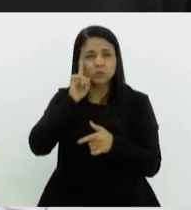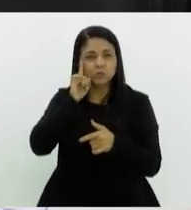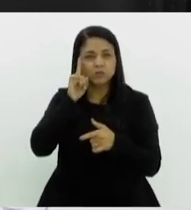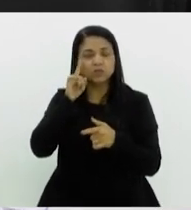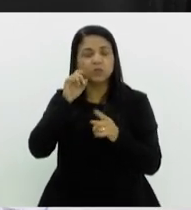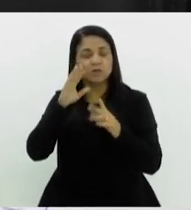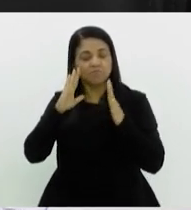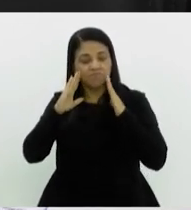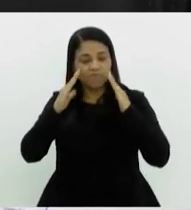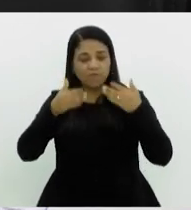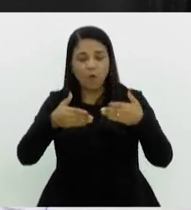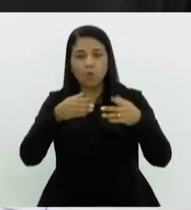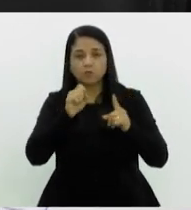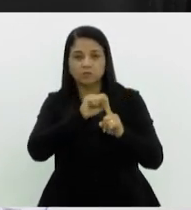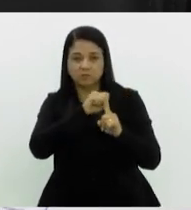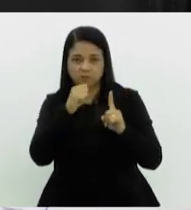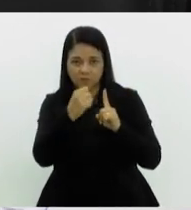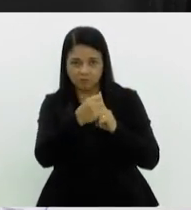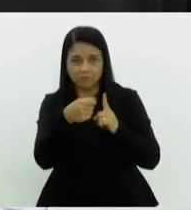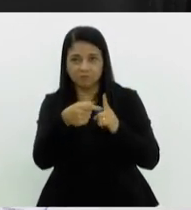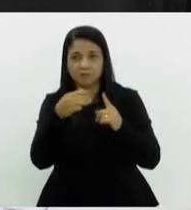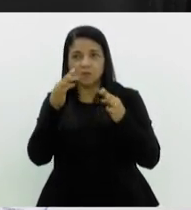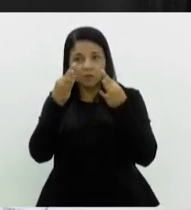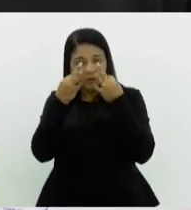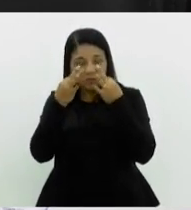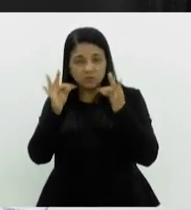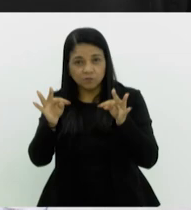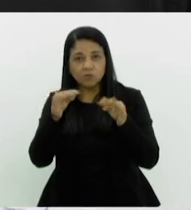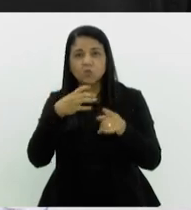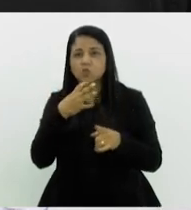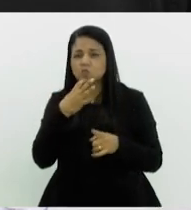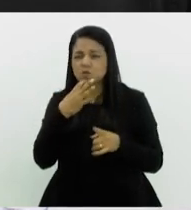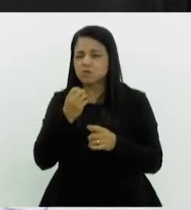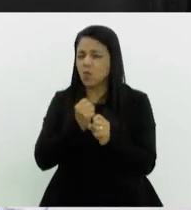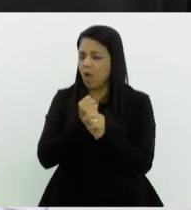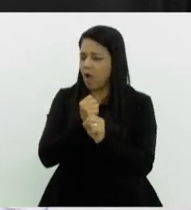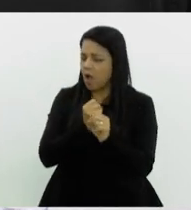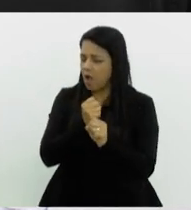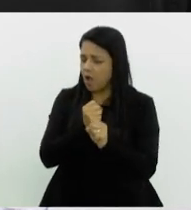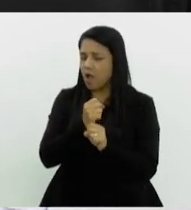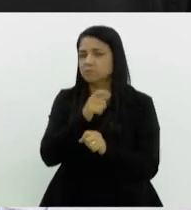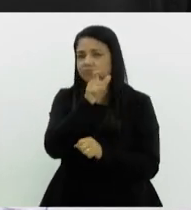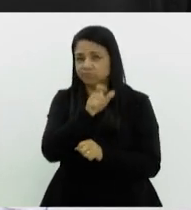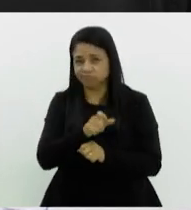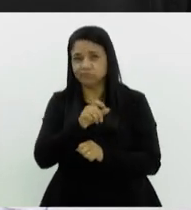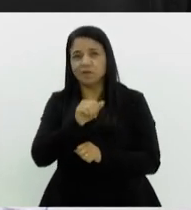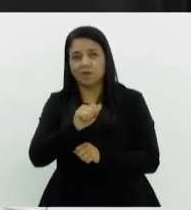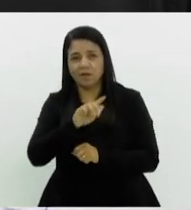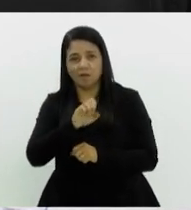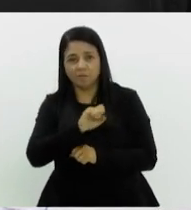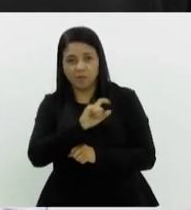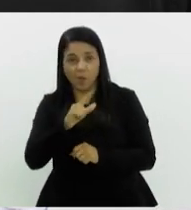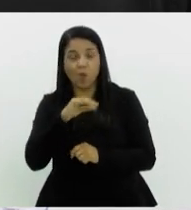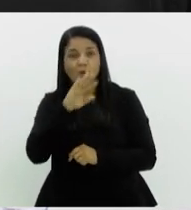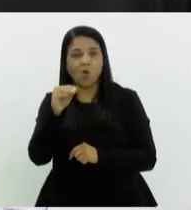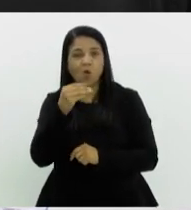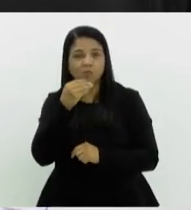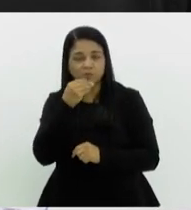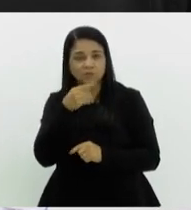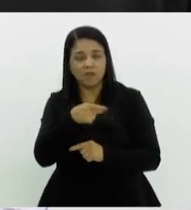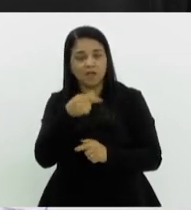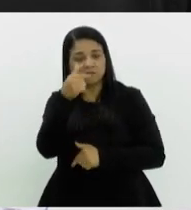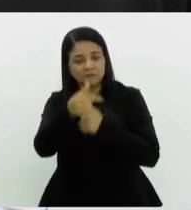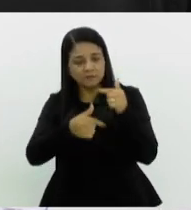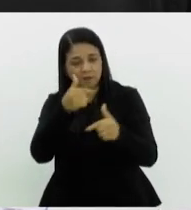sociedade. Então, esse é o maior testemunho que eu posso dar. Conheço o Gabriel há muitos anos, mas tive a oportunidade de ir logo ver o